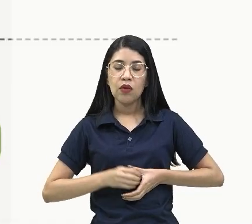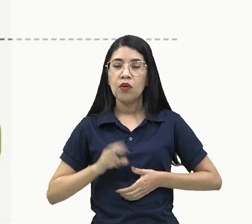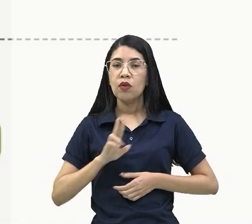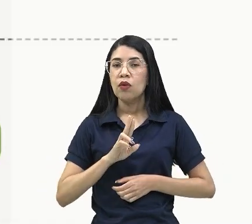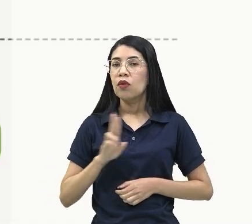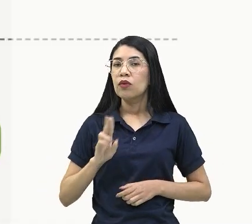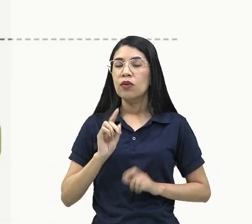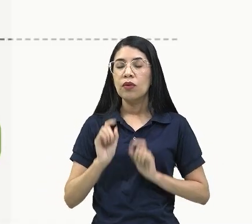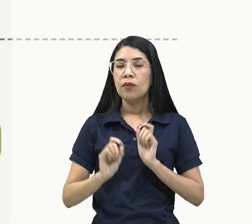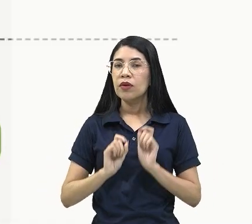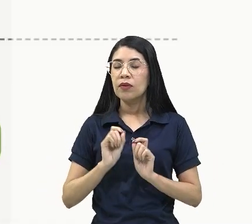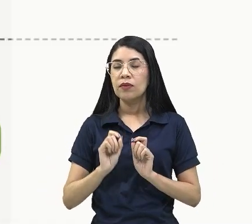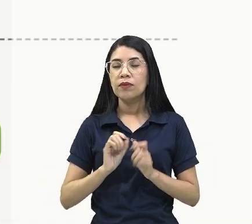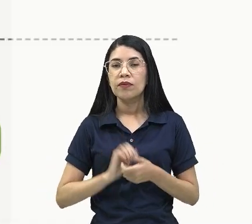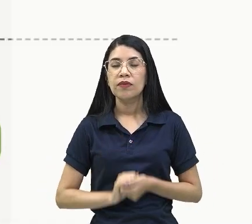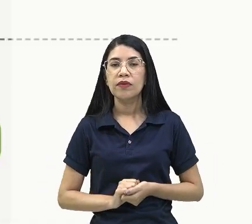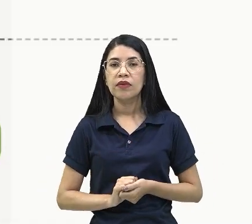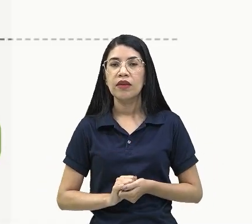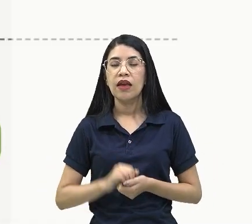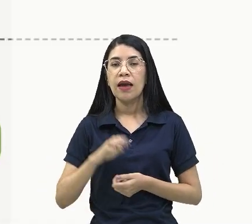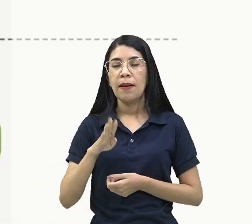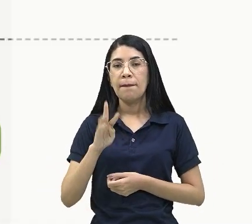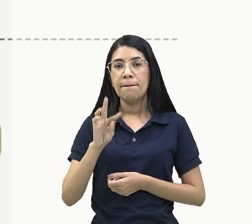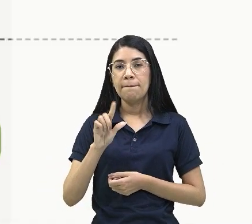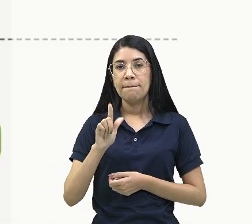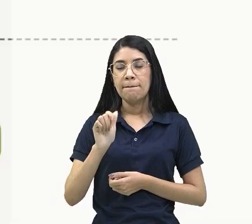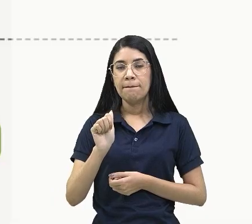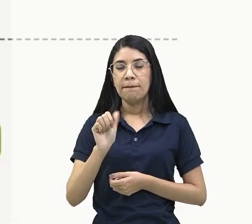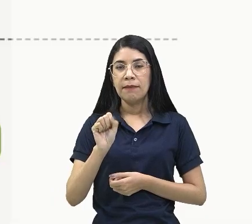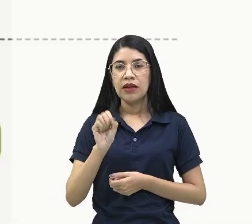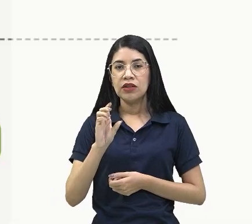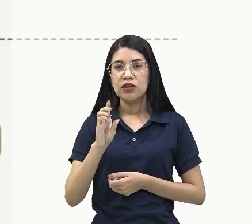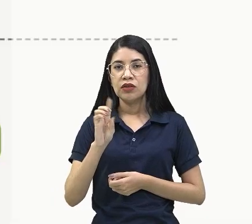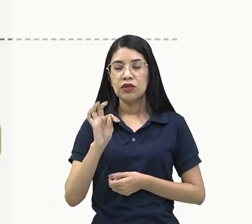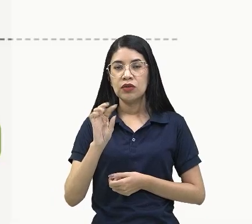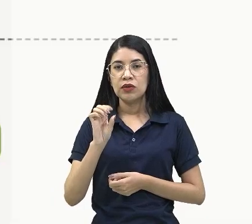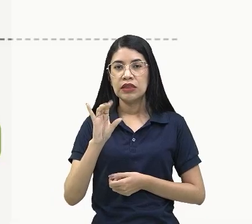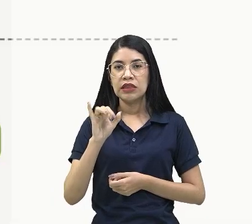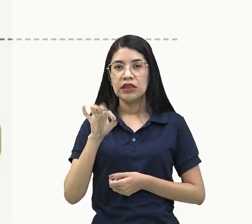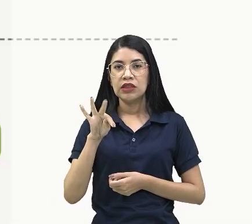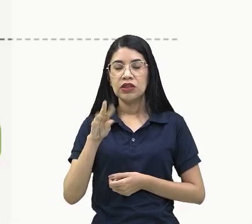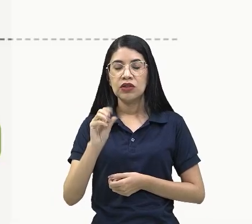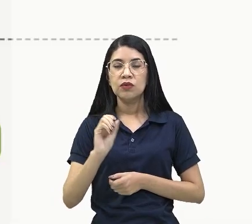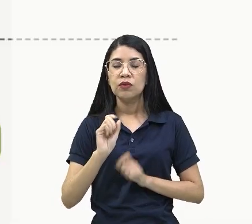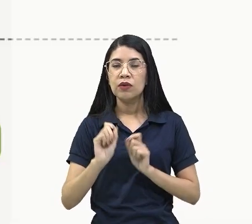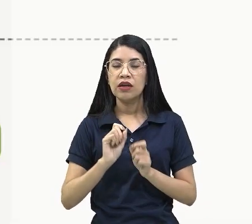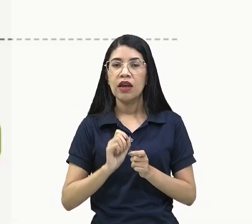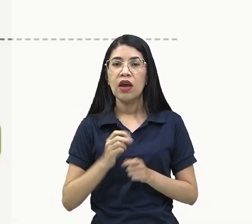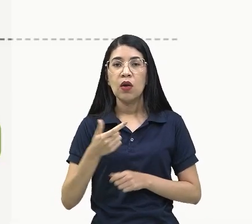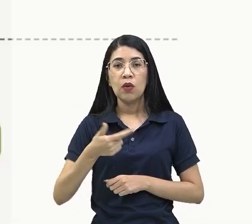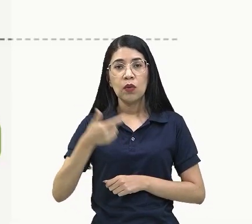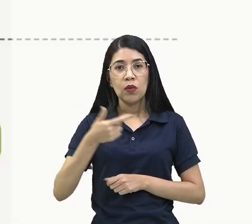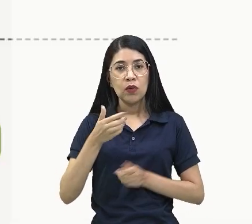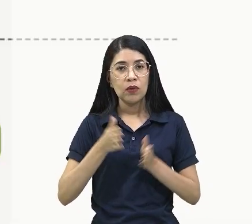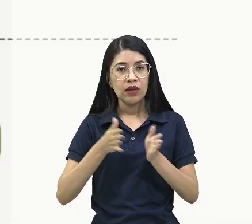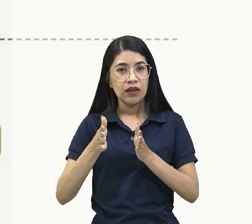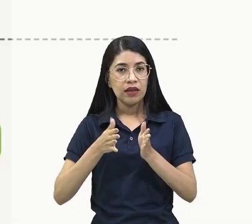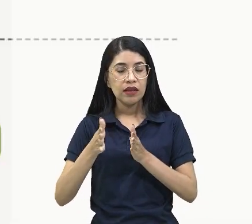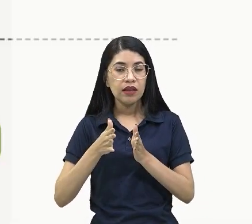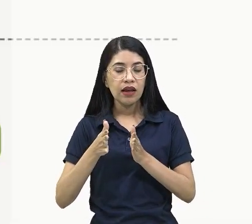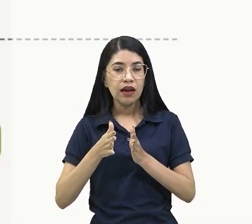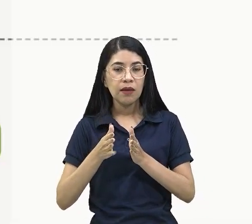nós chamamos, então, de blastocisto, que é a nossa segunda etapa aqui, vejam só, dentro